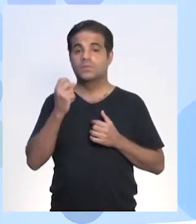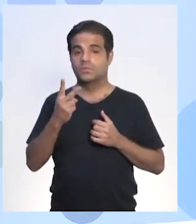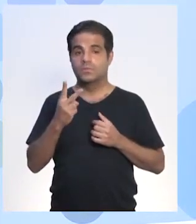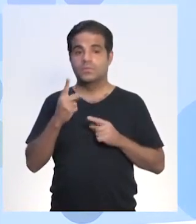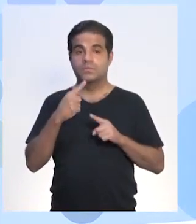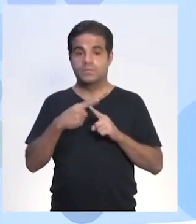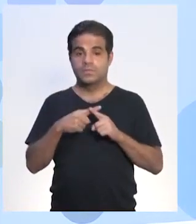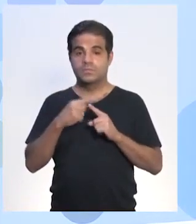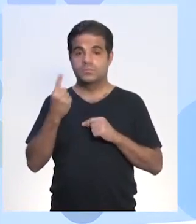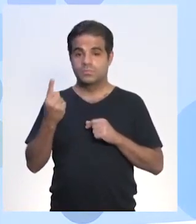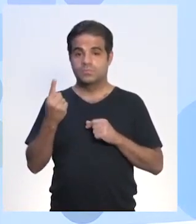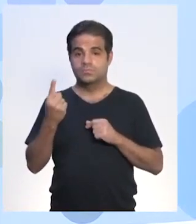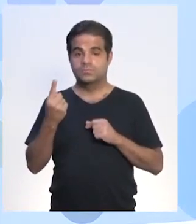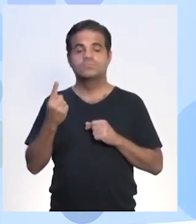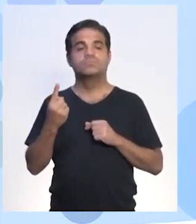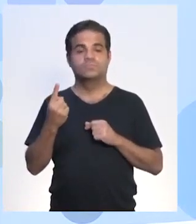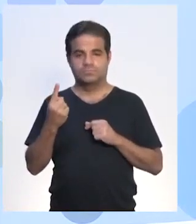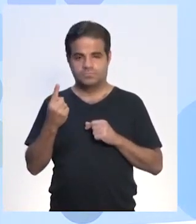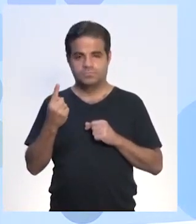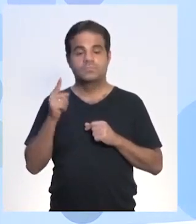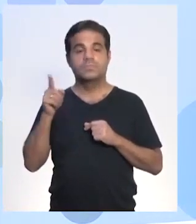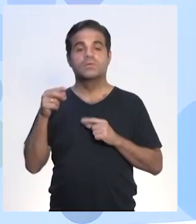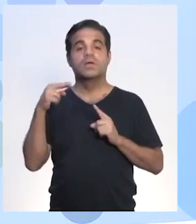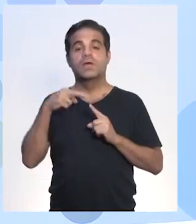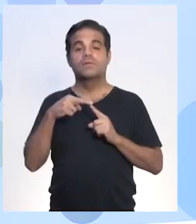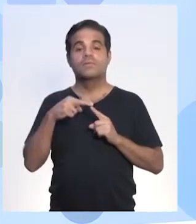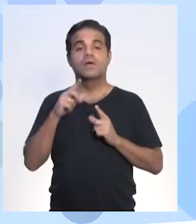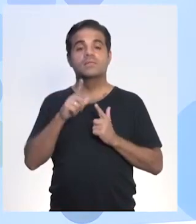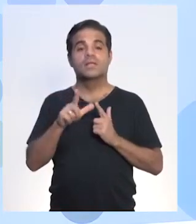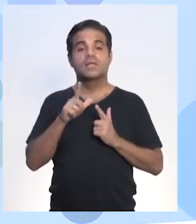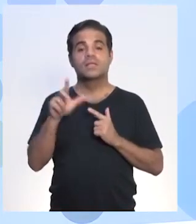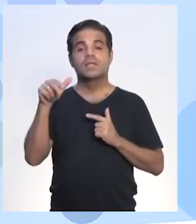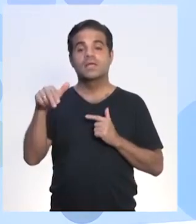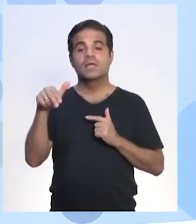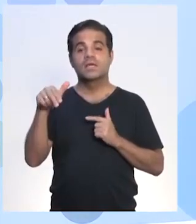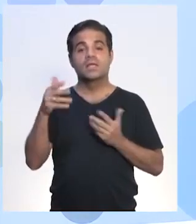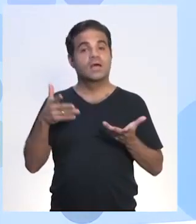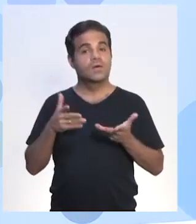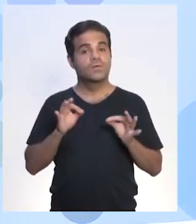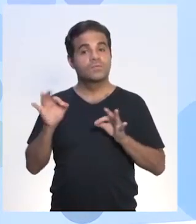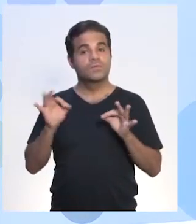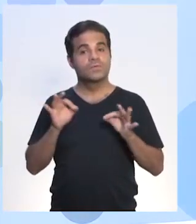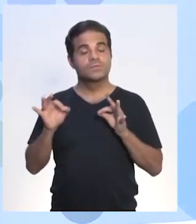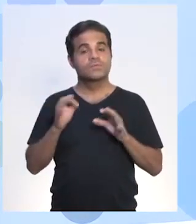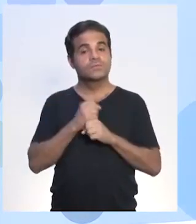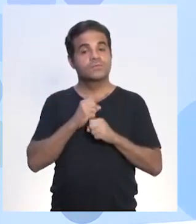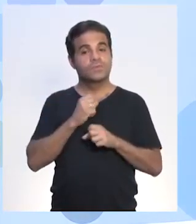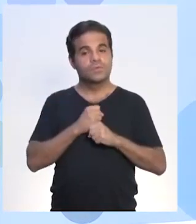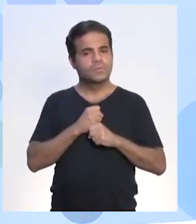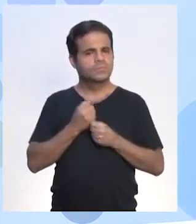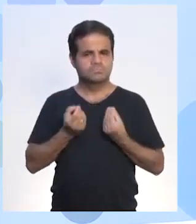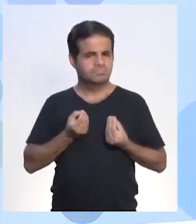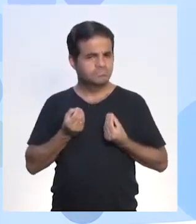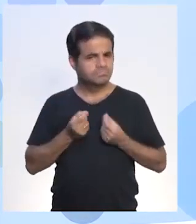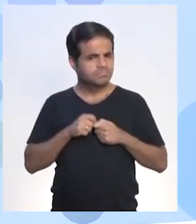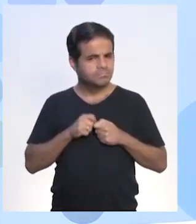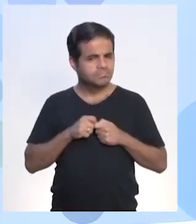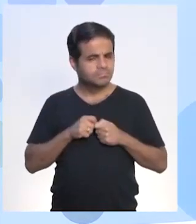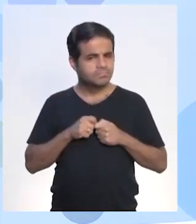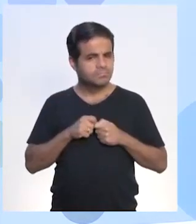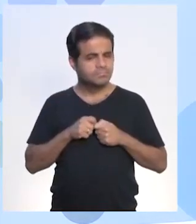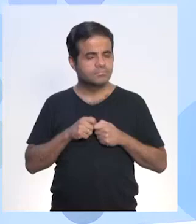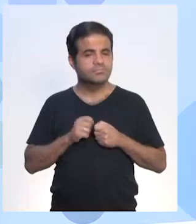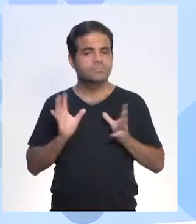2 vezes 1. Então, aqui refere-se à letra N. Agora, eu vou resolver essa continha. Como que eu faço?